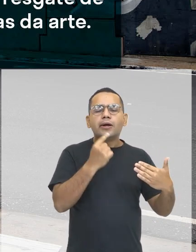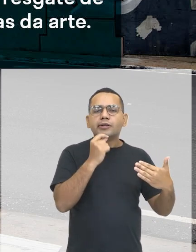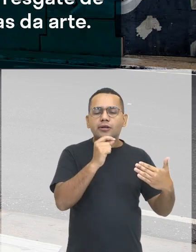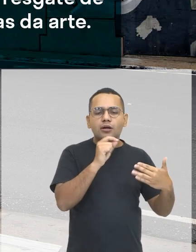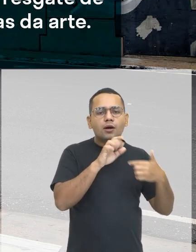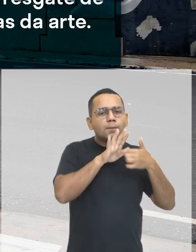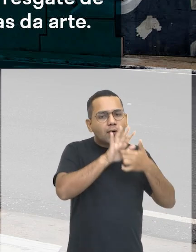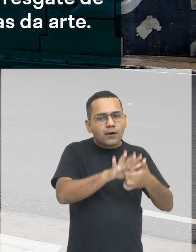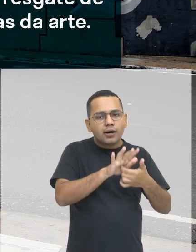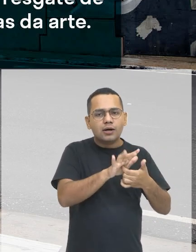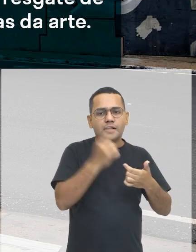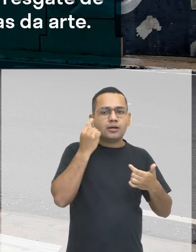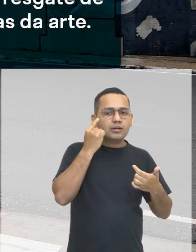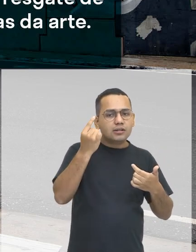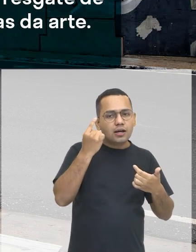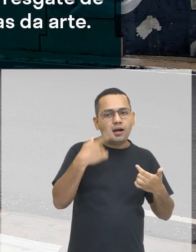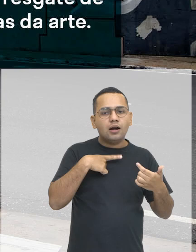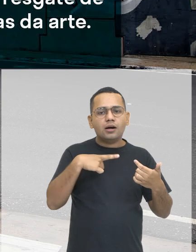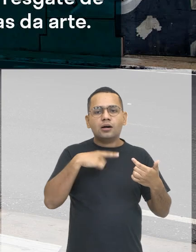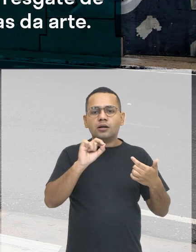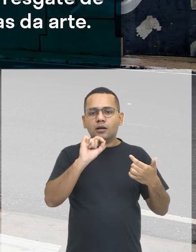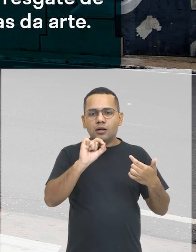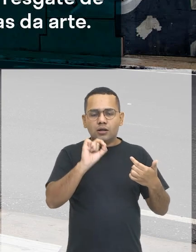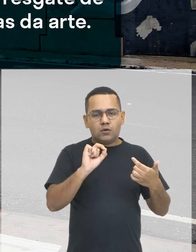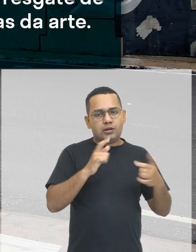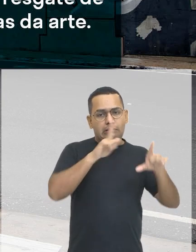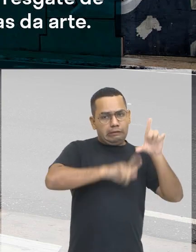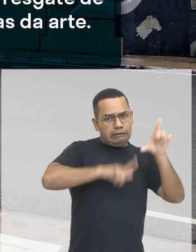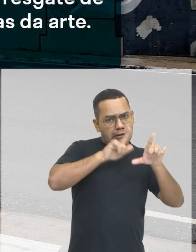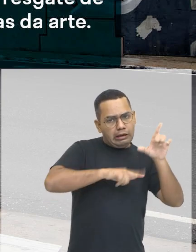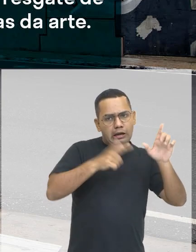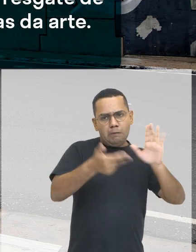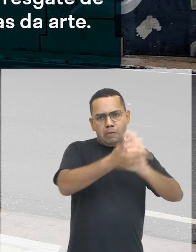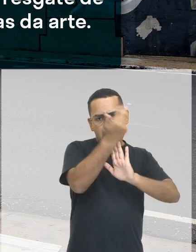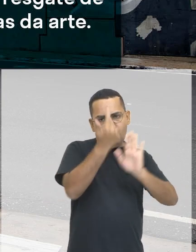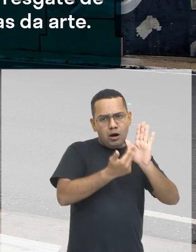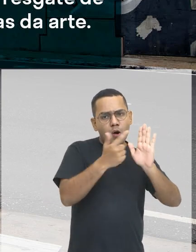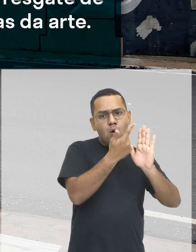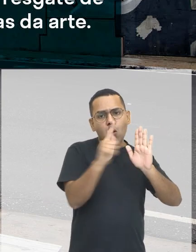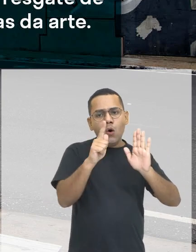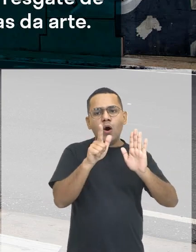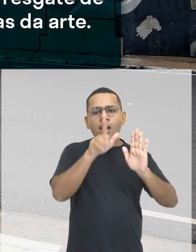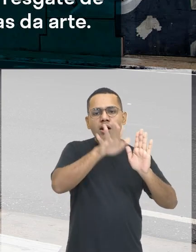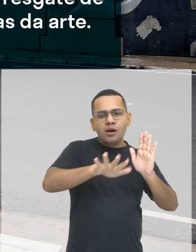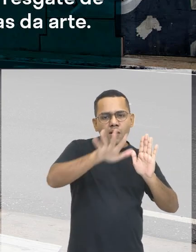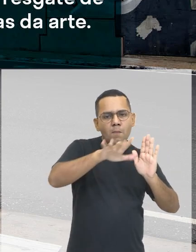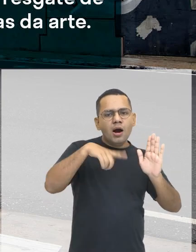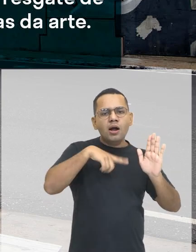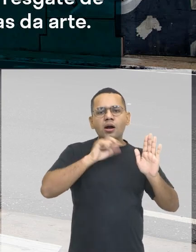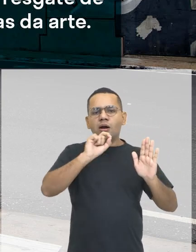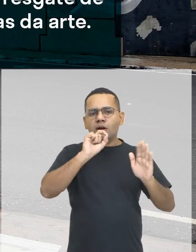entre as letras desenhadas, as imagens que trazem algum tipo de